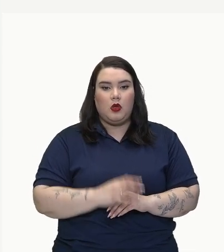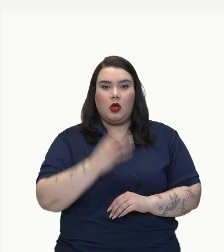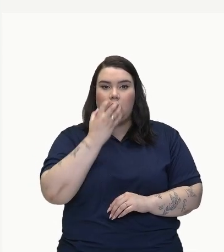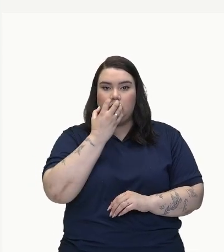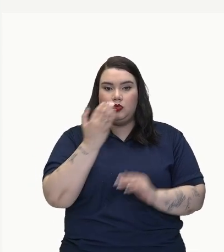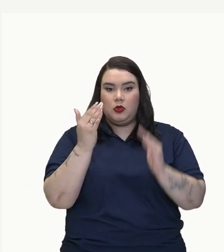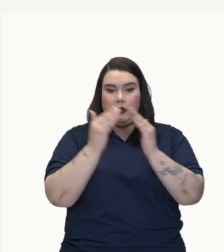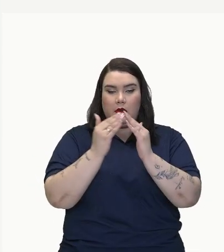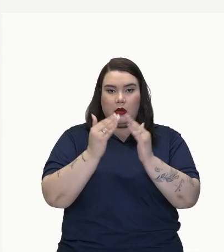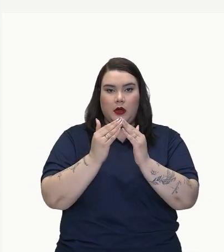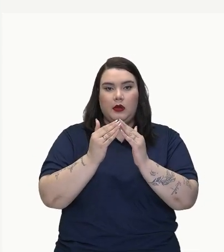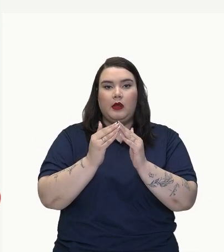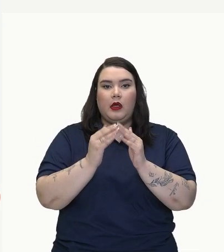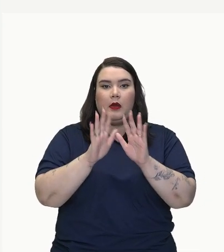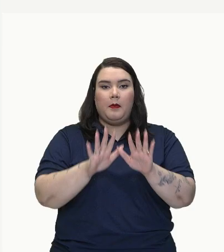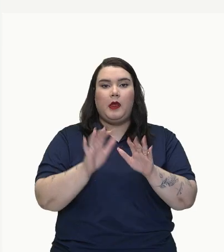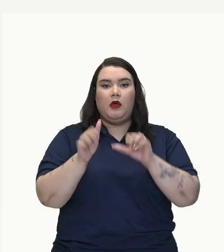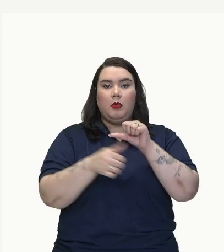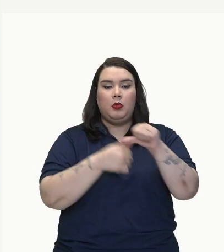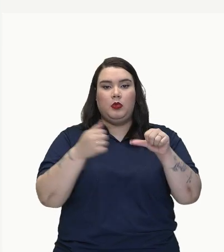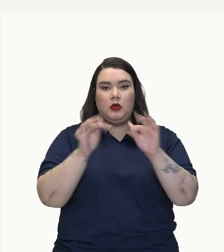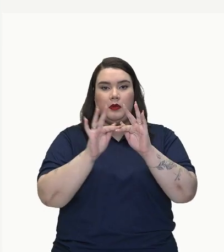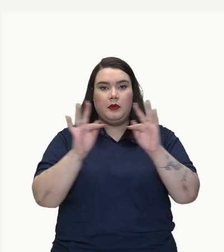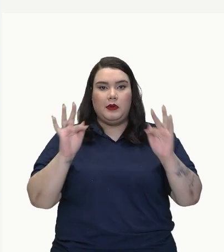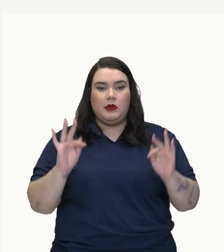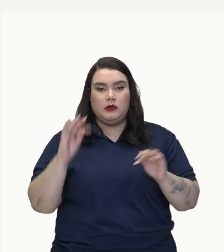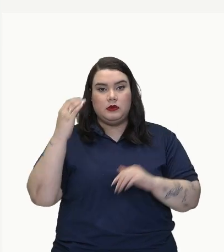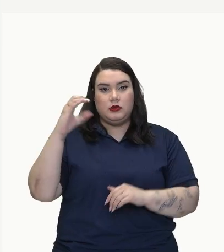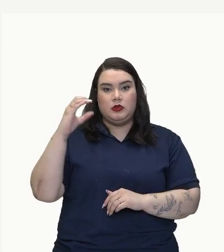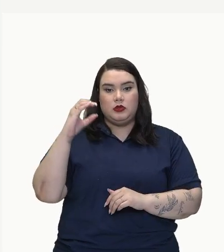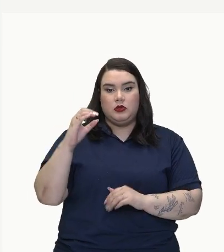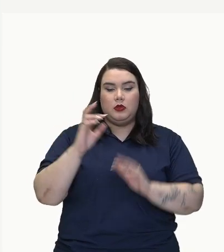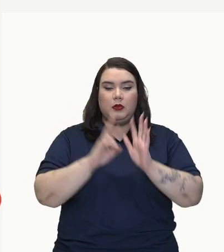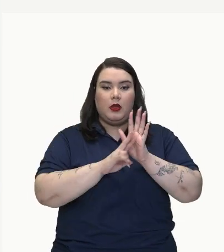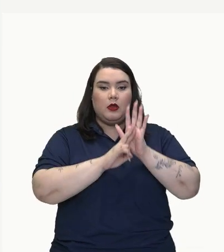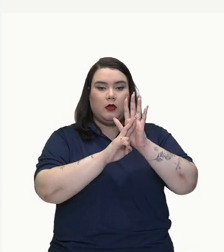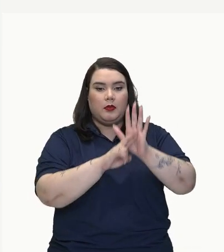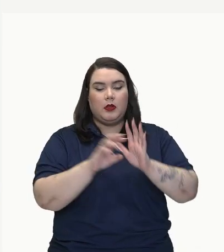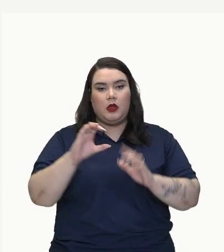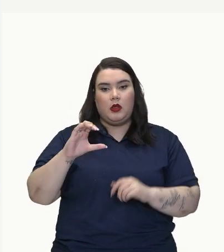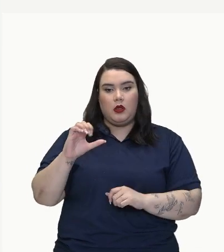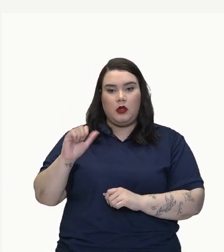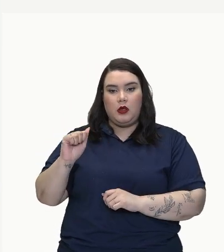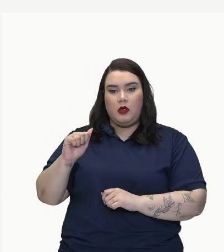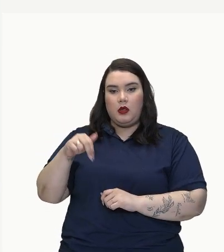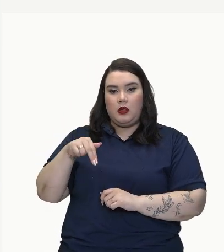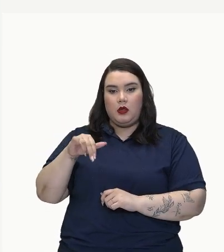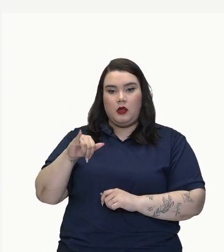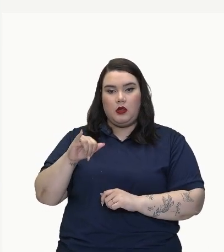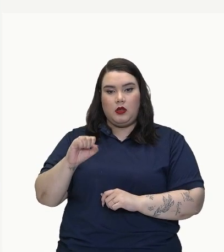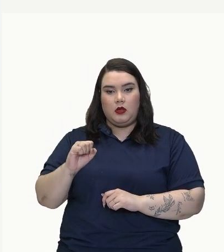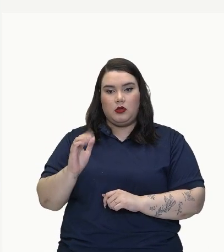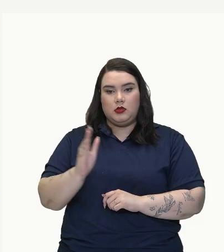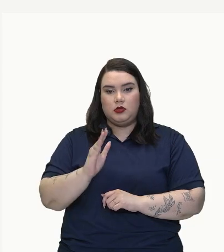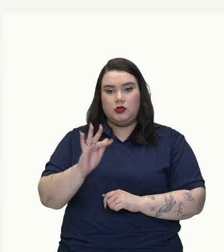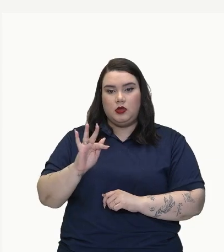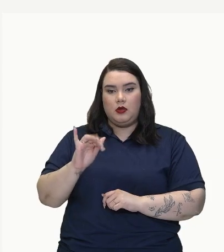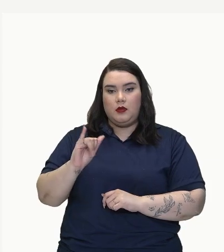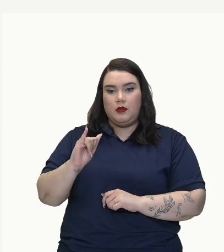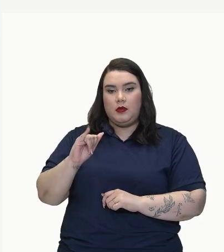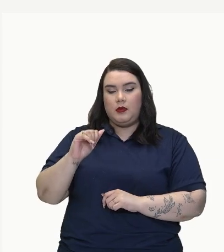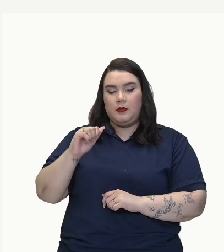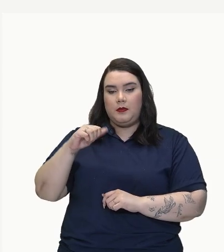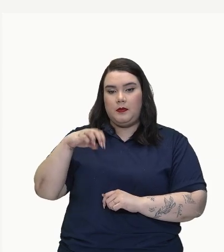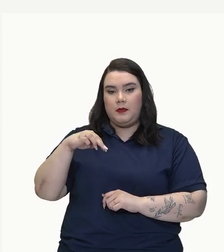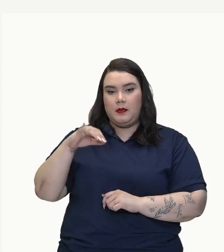que é Canis familiares. Né, observa que ela está aqui tortinha, porque ela tem que ser escrita dessa forma, tá? E aí,